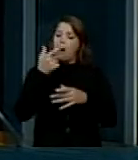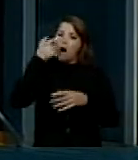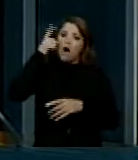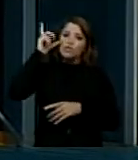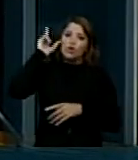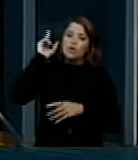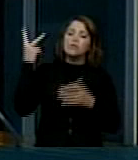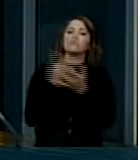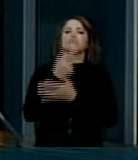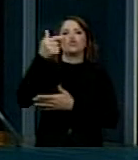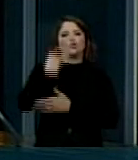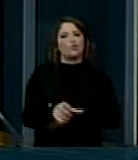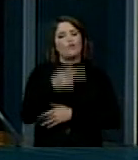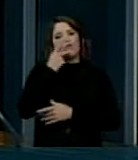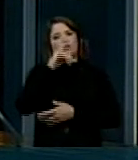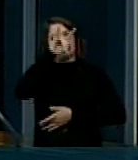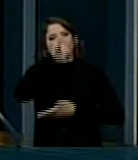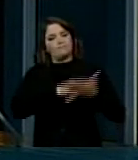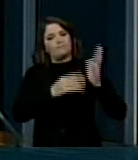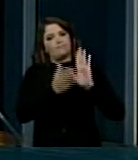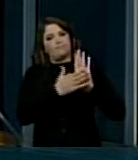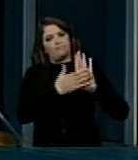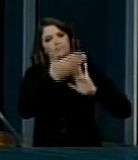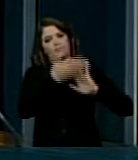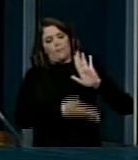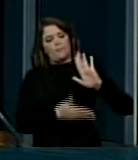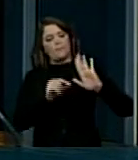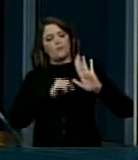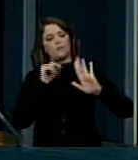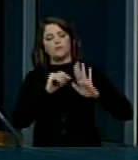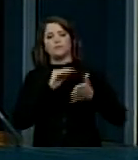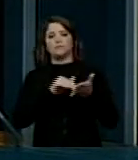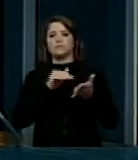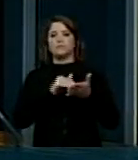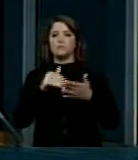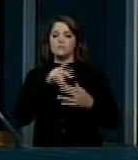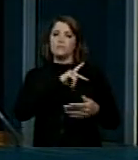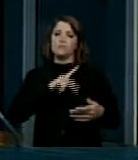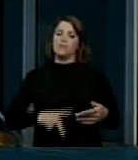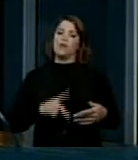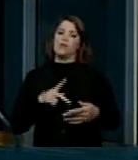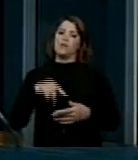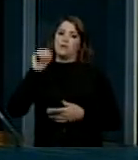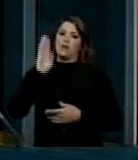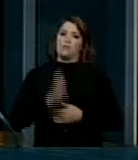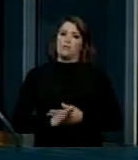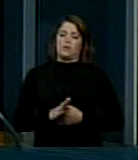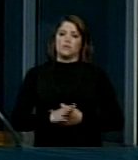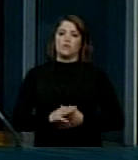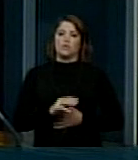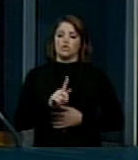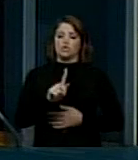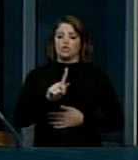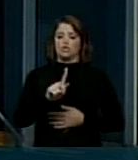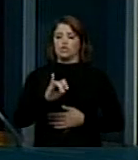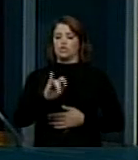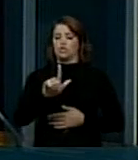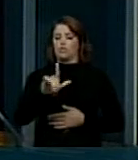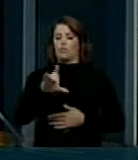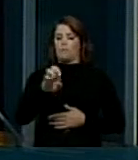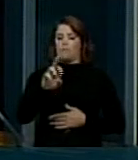fatos. E eu tenho aqui uma nota do secretário-geral da Presidência da República, doutor Gilberto